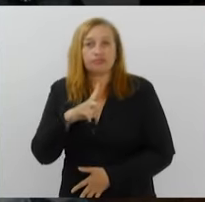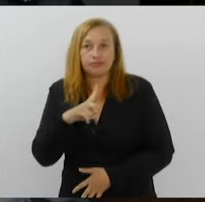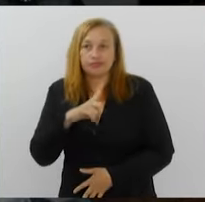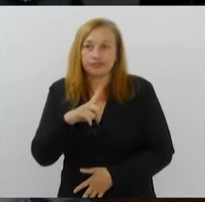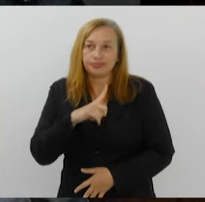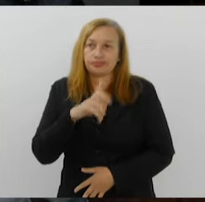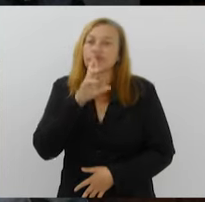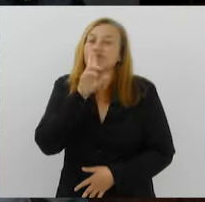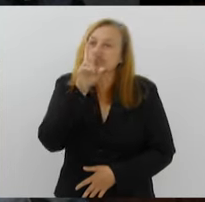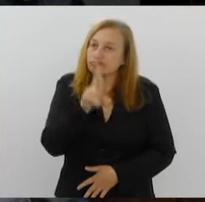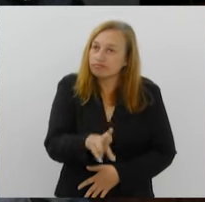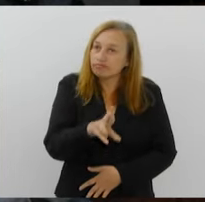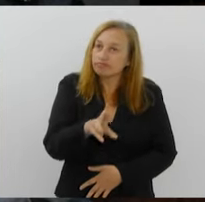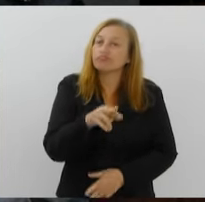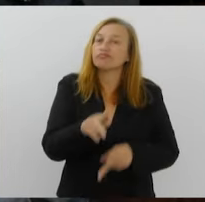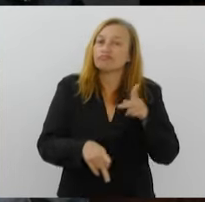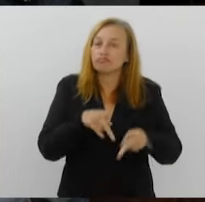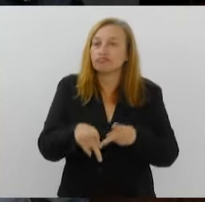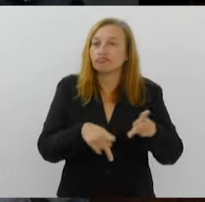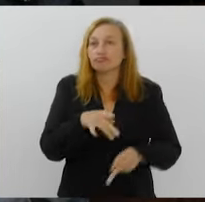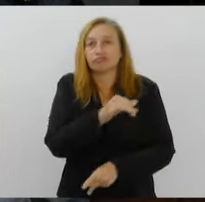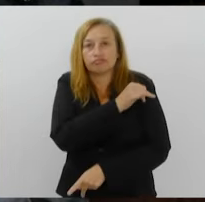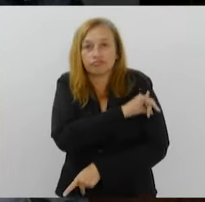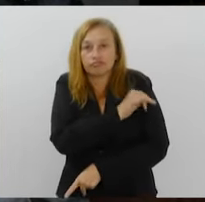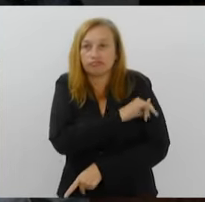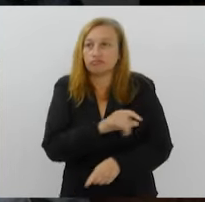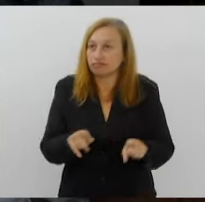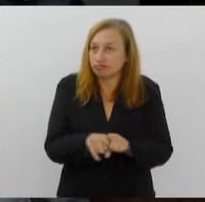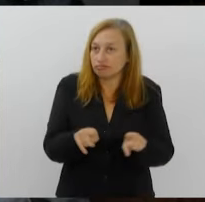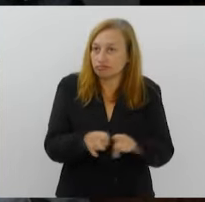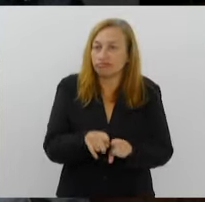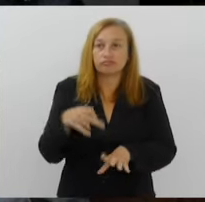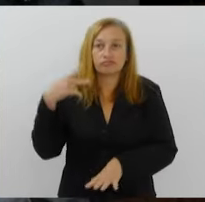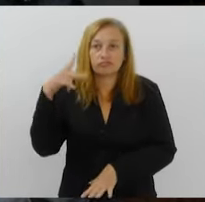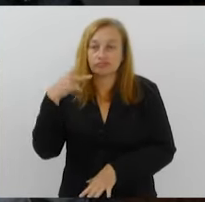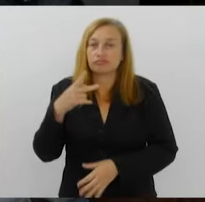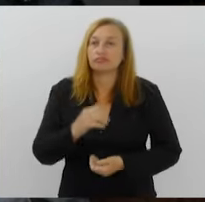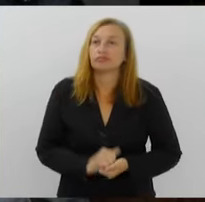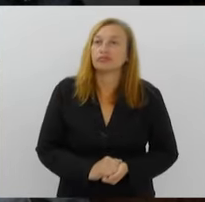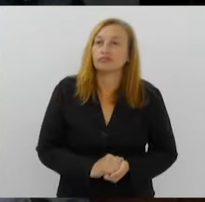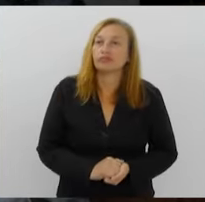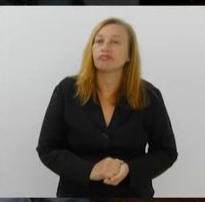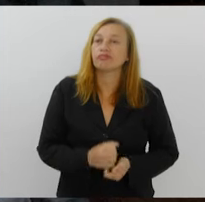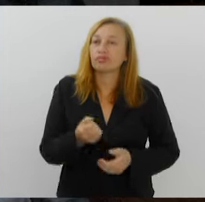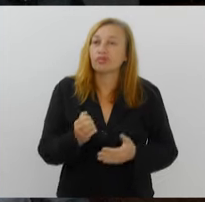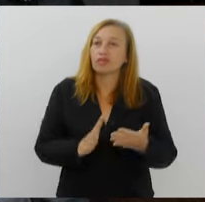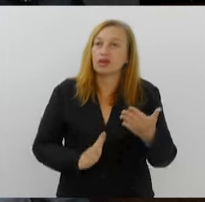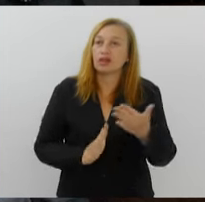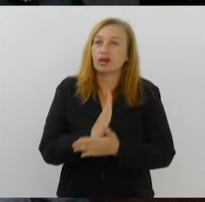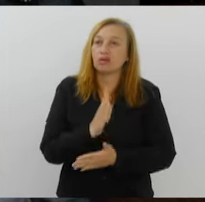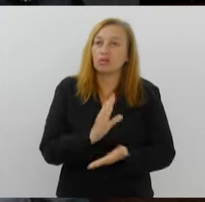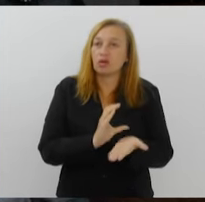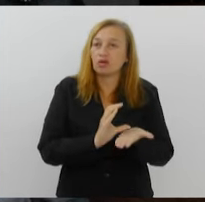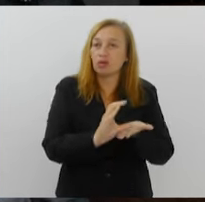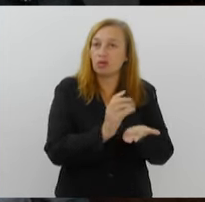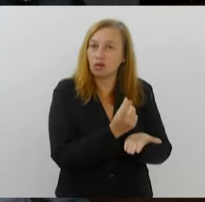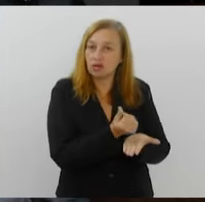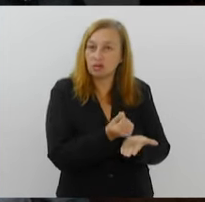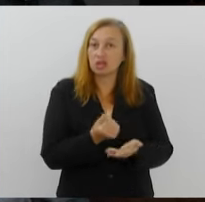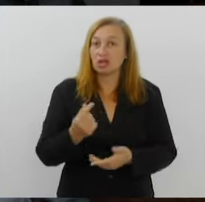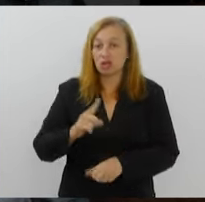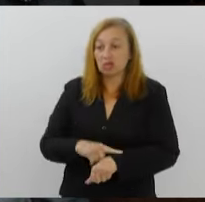dar respostas ao povo do Rio de Janeiro e, sobretudo, ao Parlamento Fluminense, que é quem aprova o seu orçamento, na hora de virem